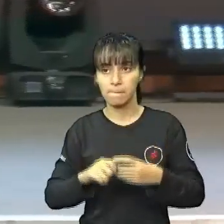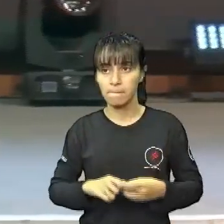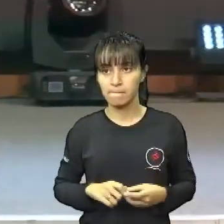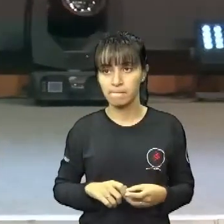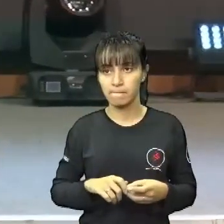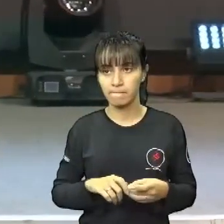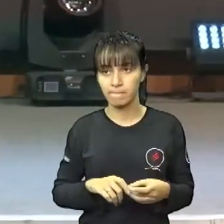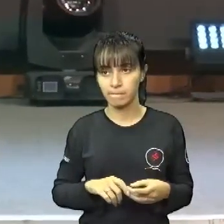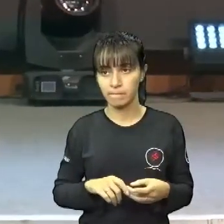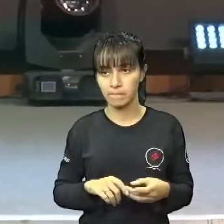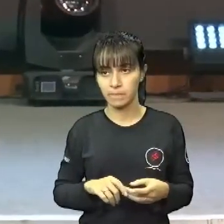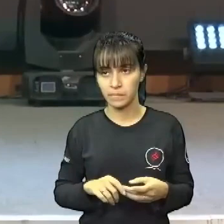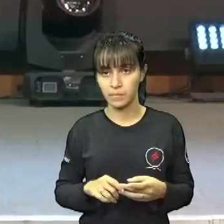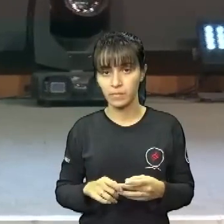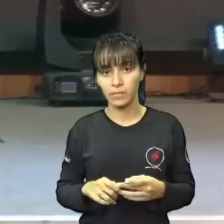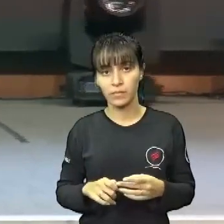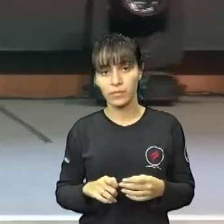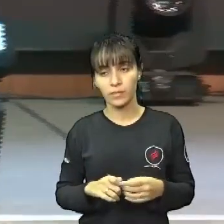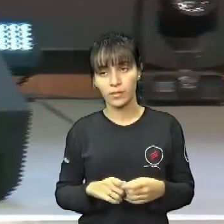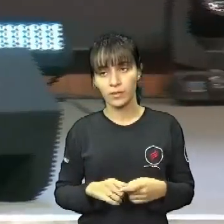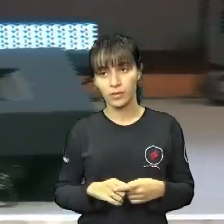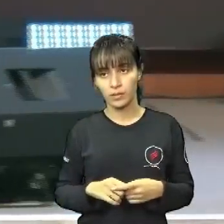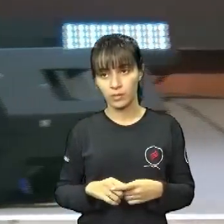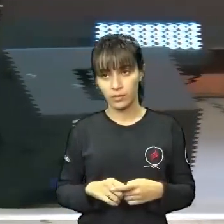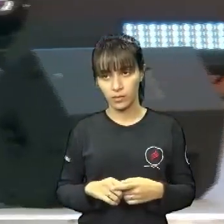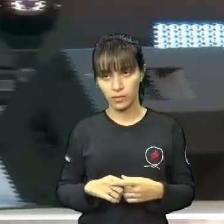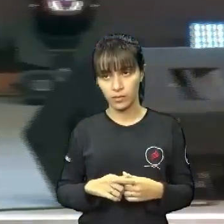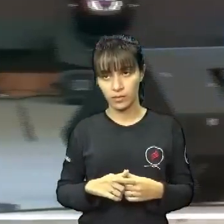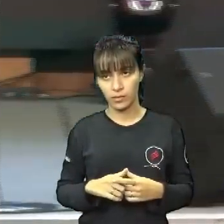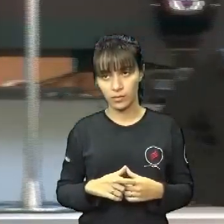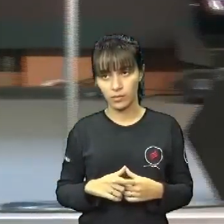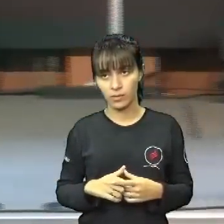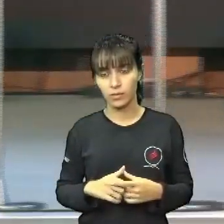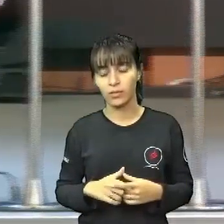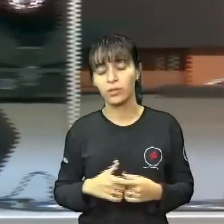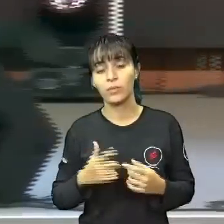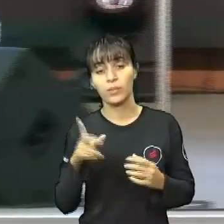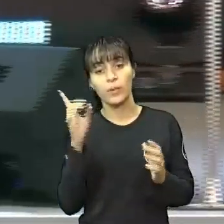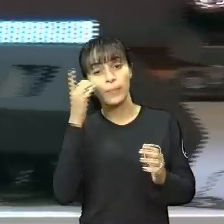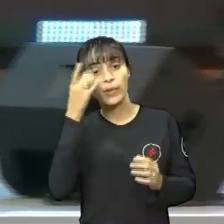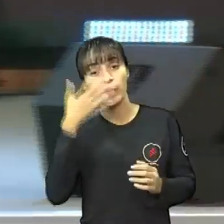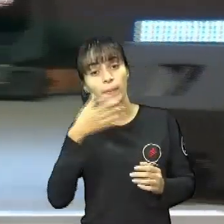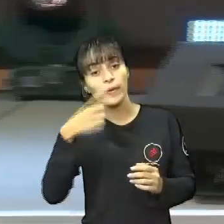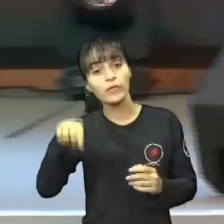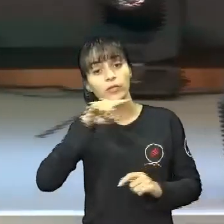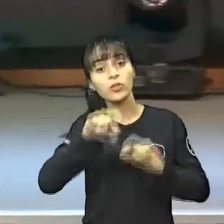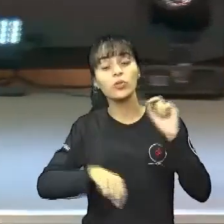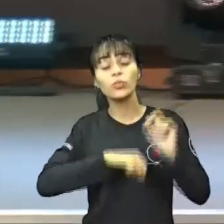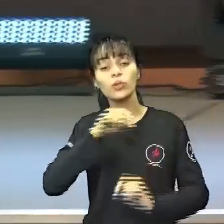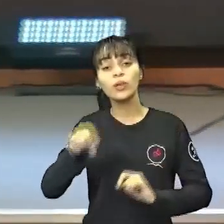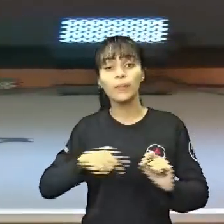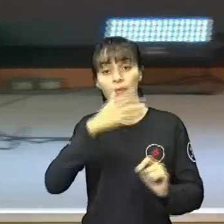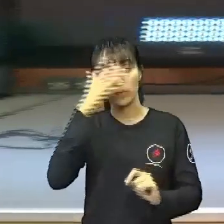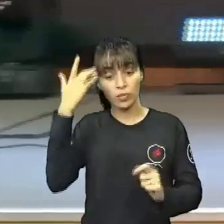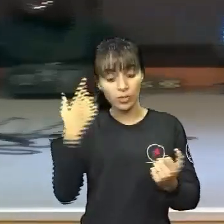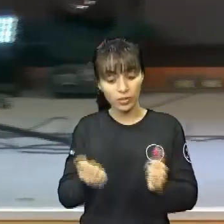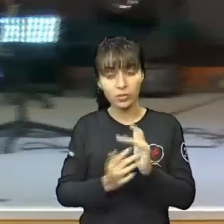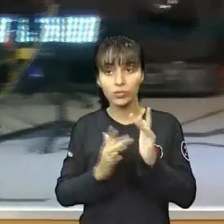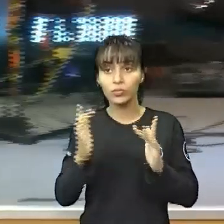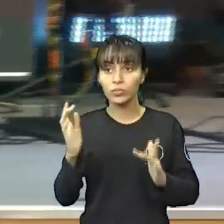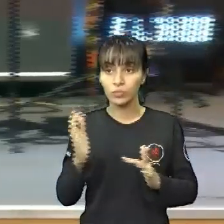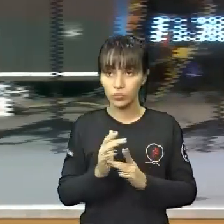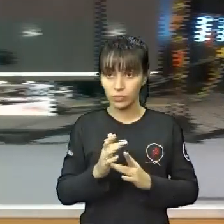E aí eu venho perguntar plateia para poder provar para você quando uma pessoa Entrega a sua vida a Cristo